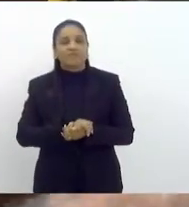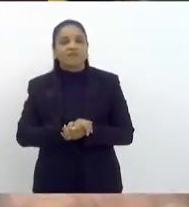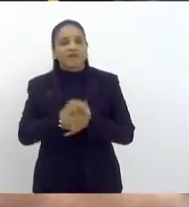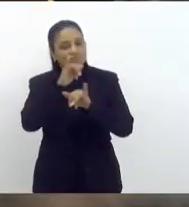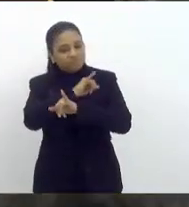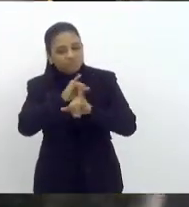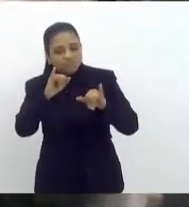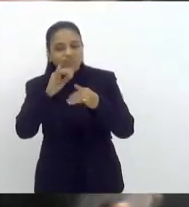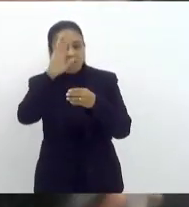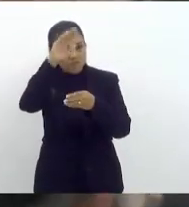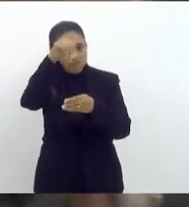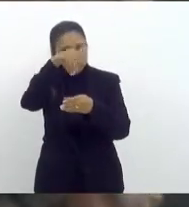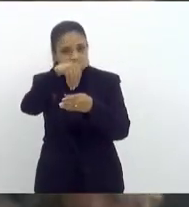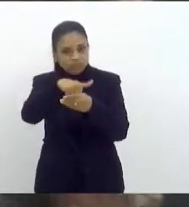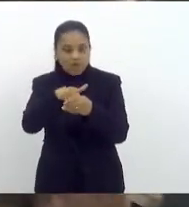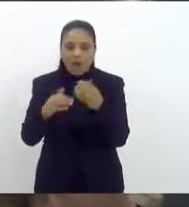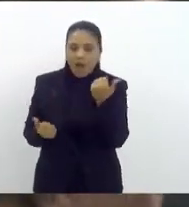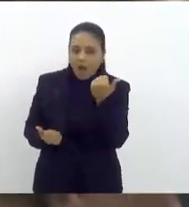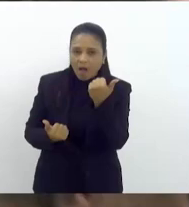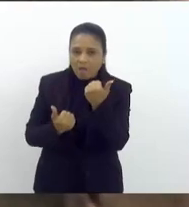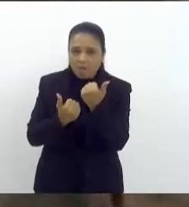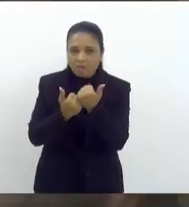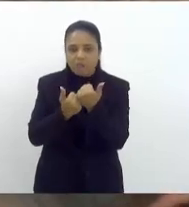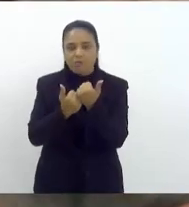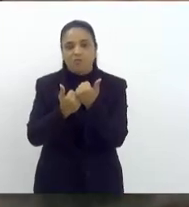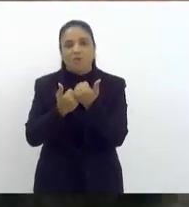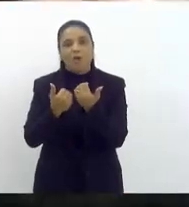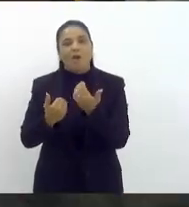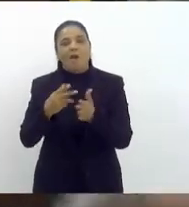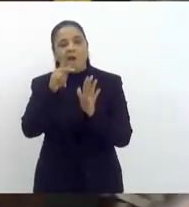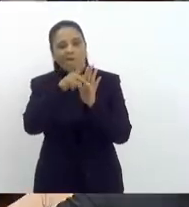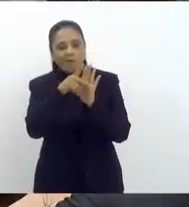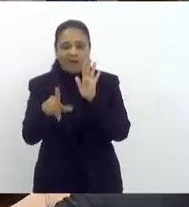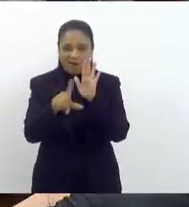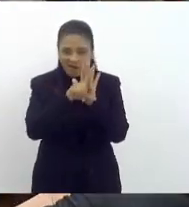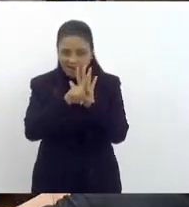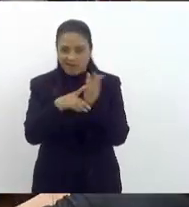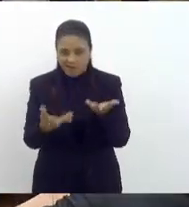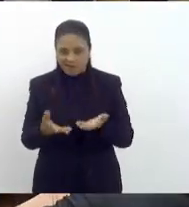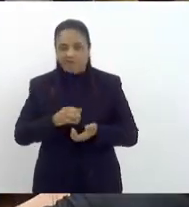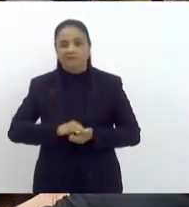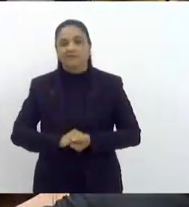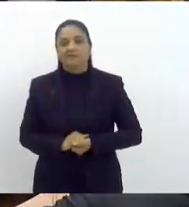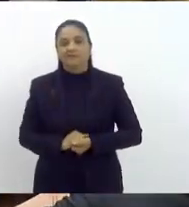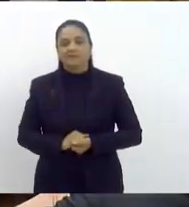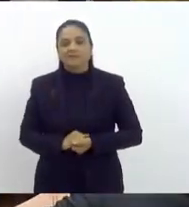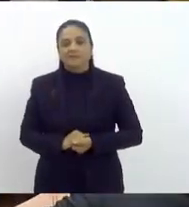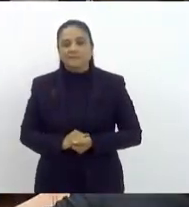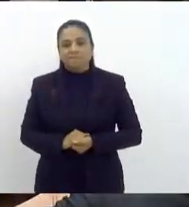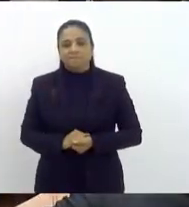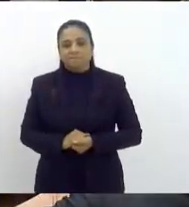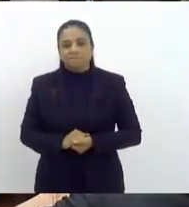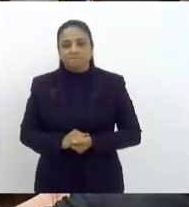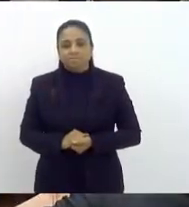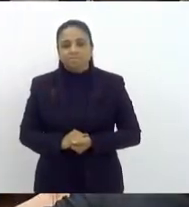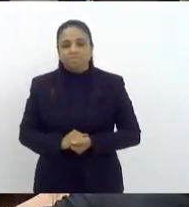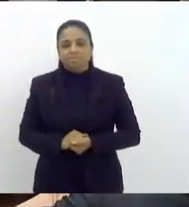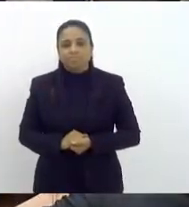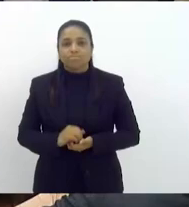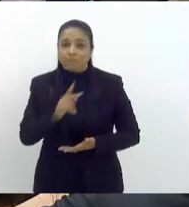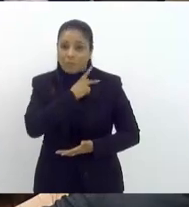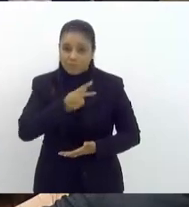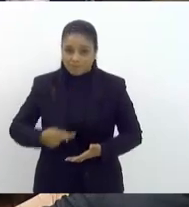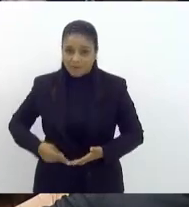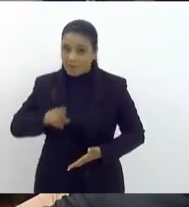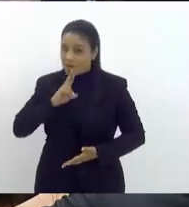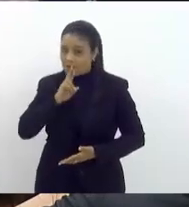declarando meu Total apoio ao presente projeto de lei pela ordem rápida o seu presidente só para